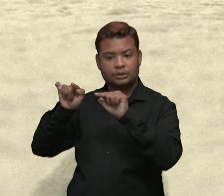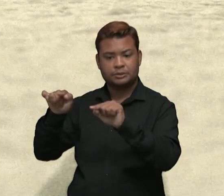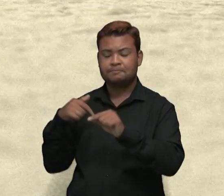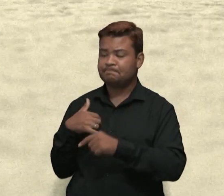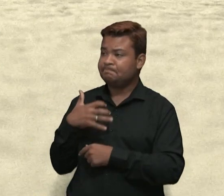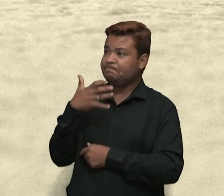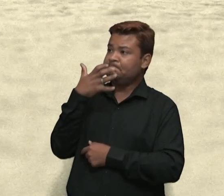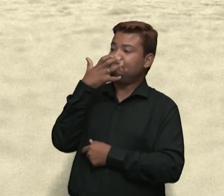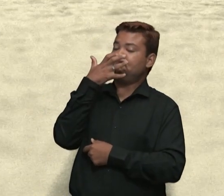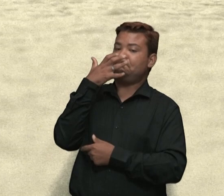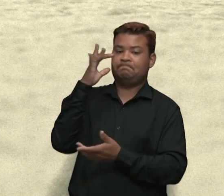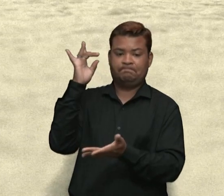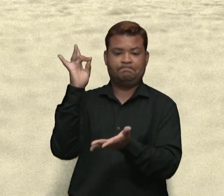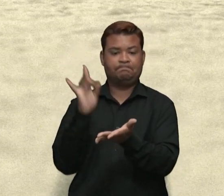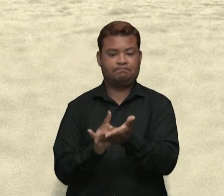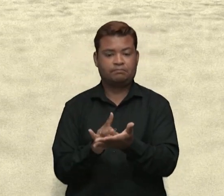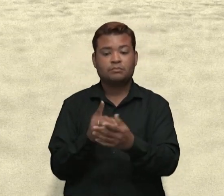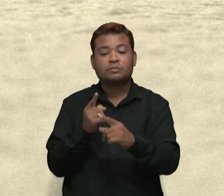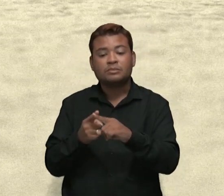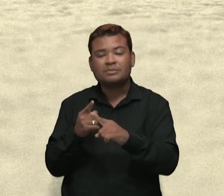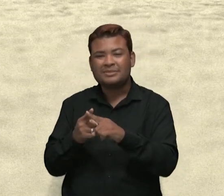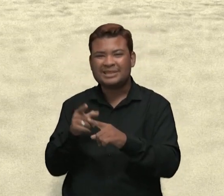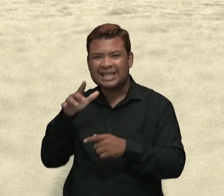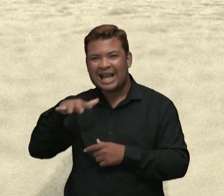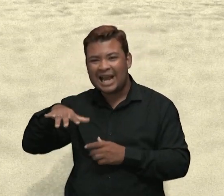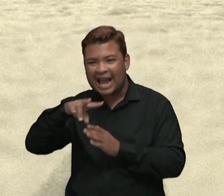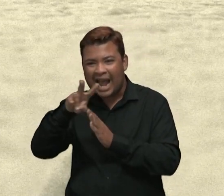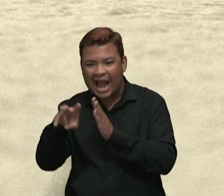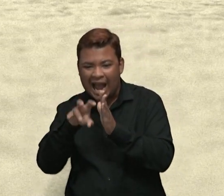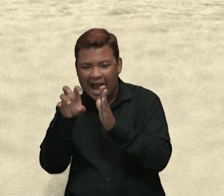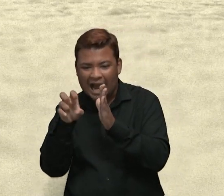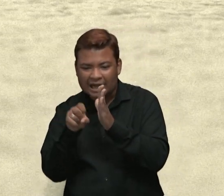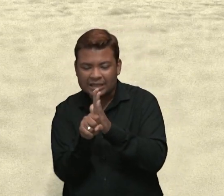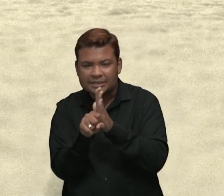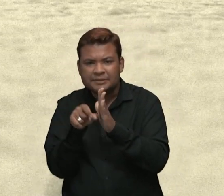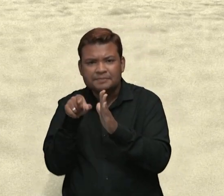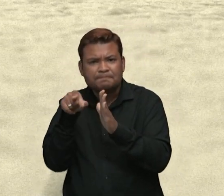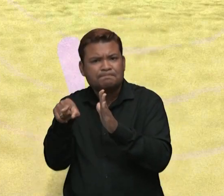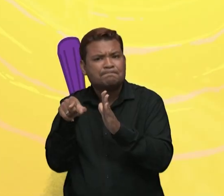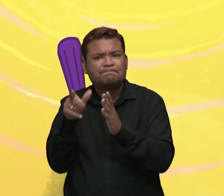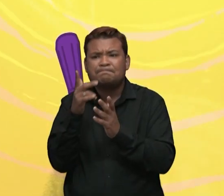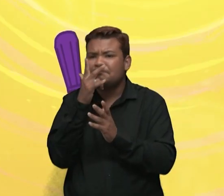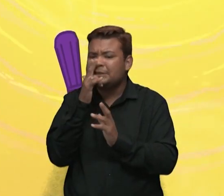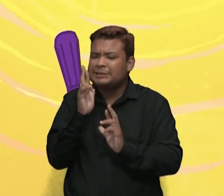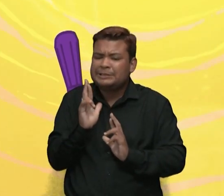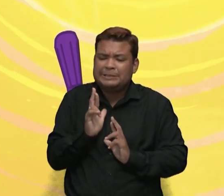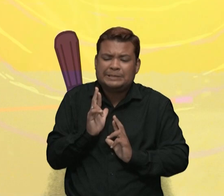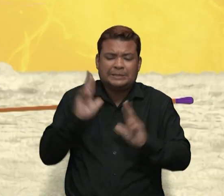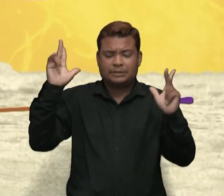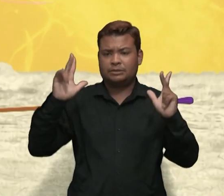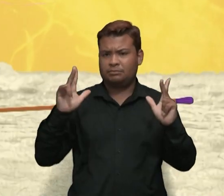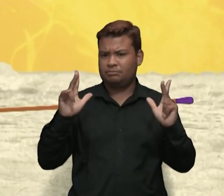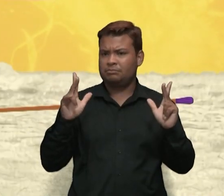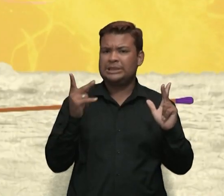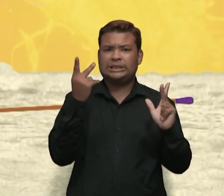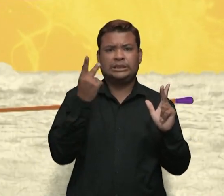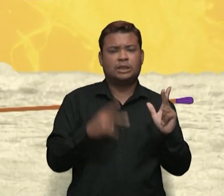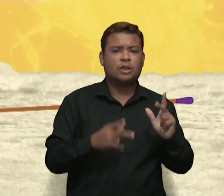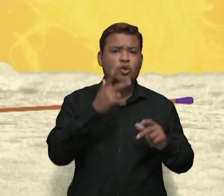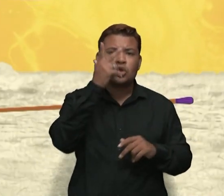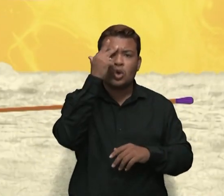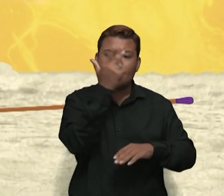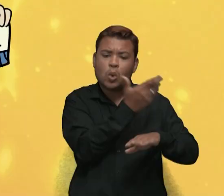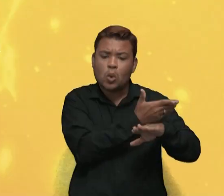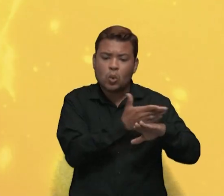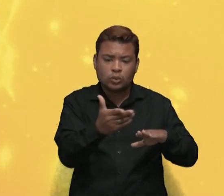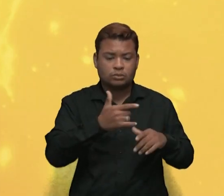surpresa, porque essa área audiovisual é uma área muito distante do que normalmente nós